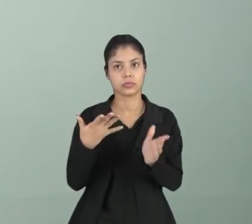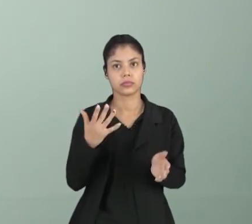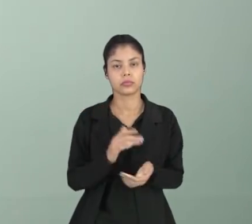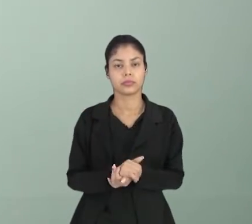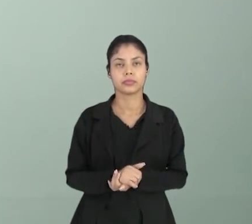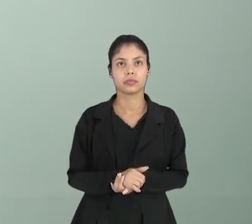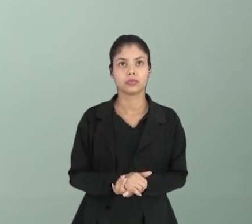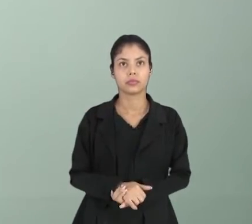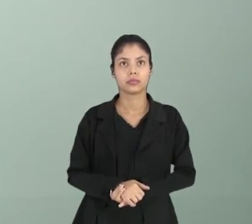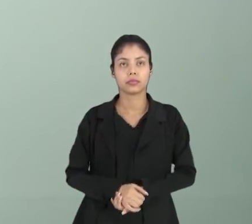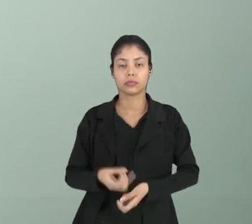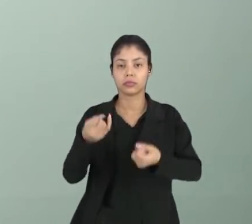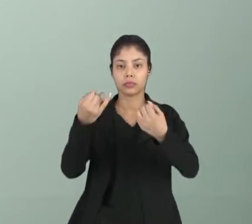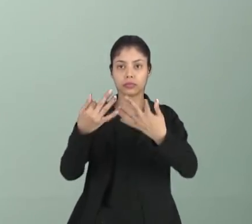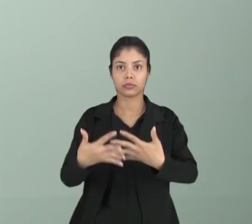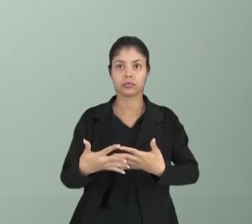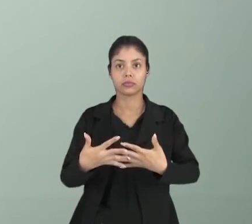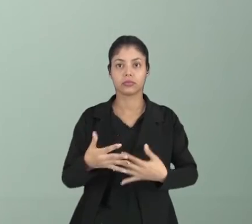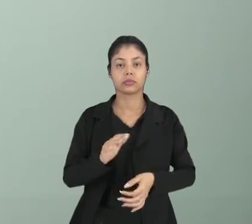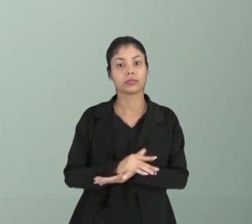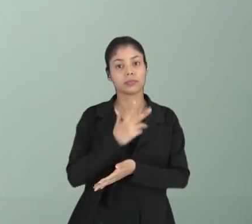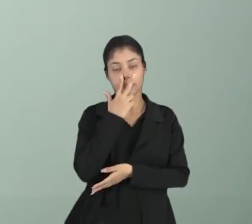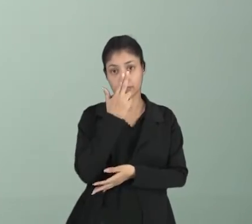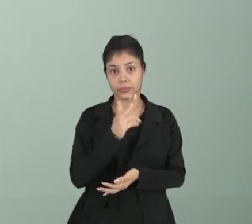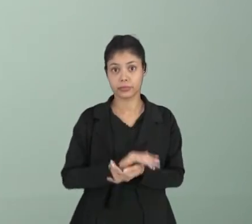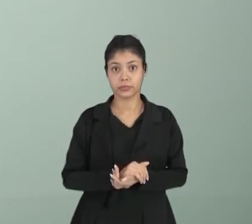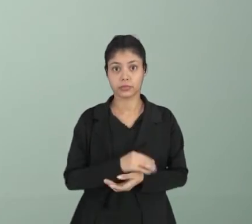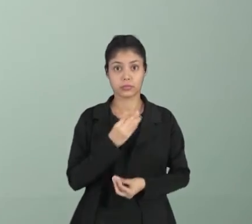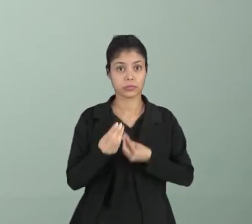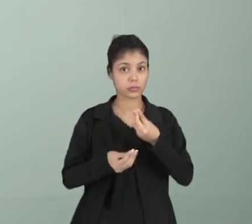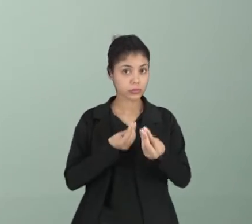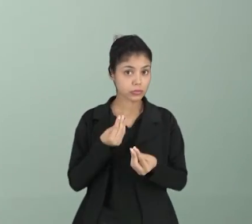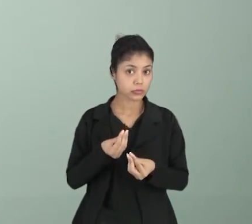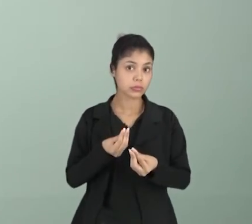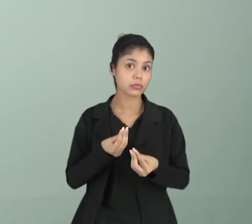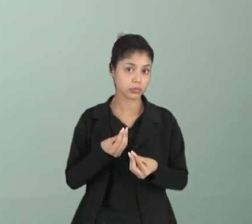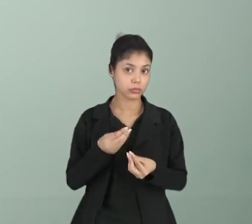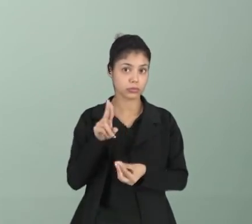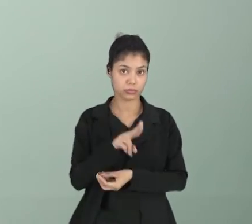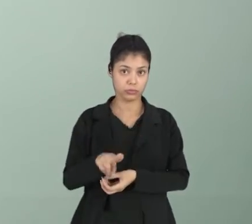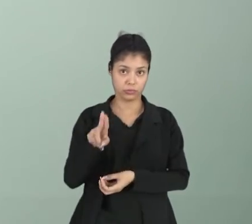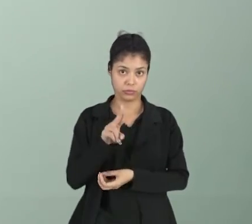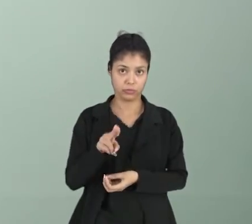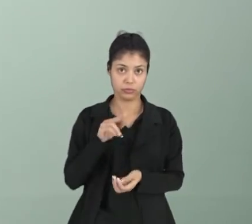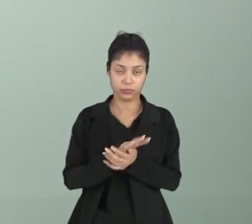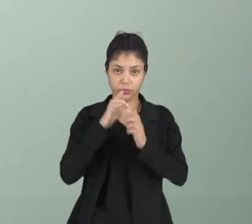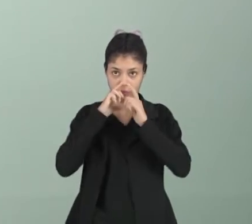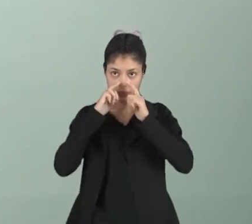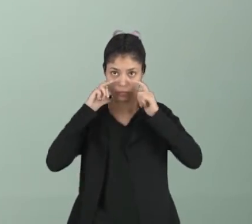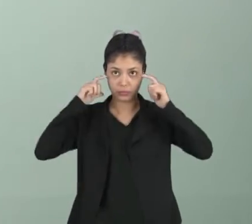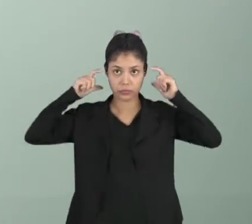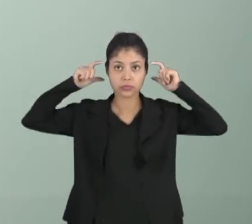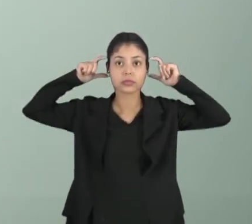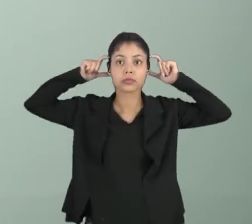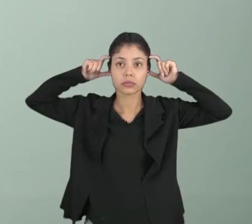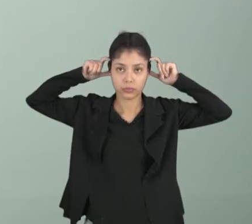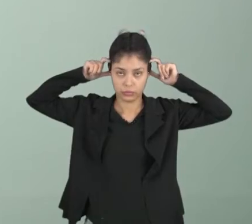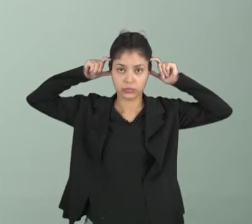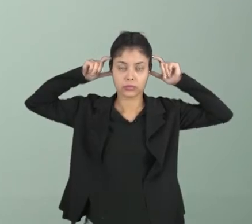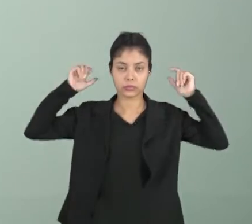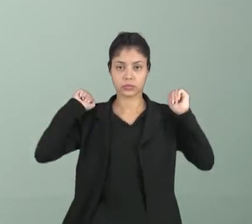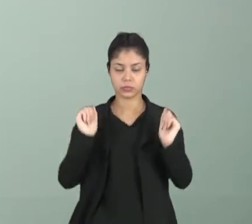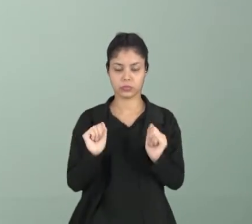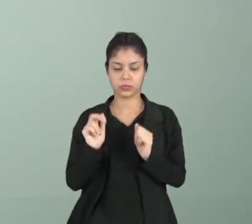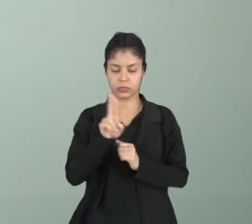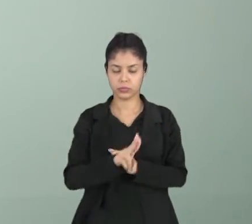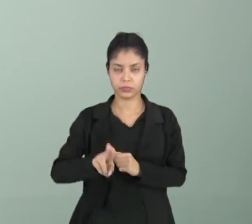são infográficos explicando, por incrível que pareça, a forma adequada e correta da utilização da máscara, né? Onde que